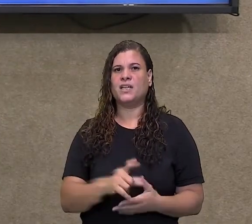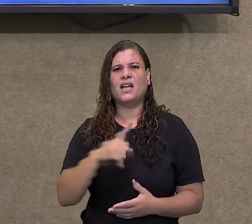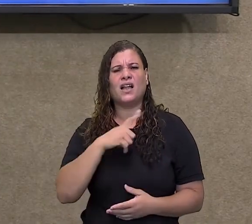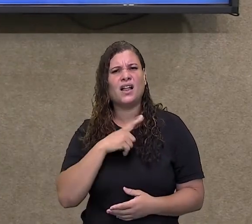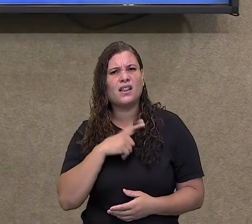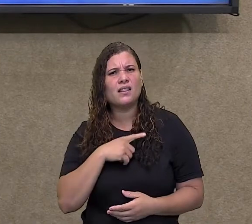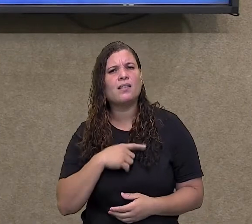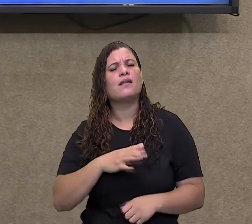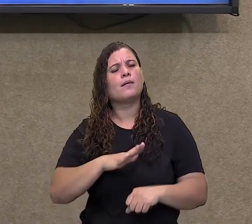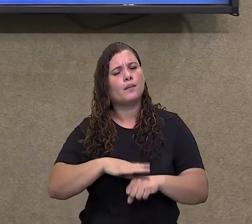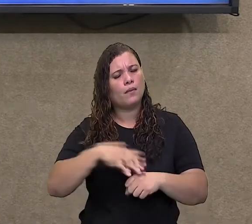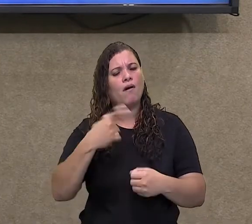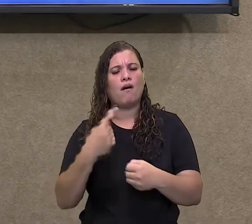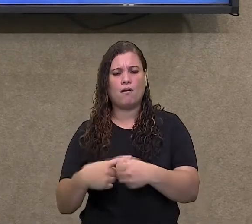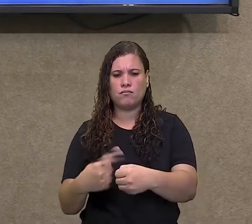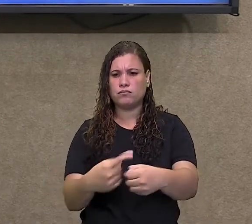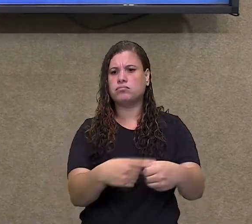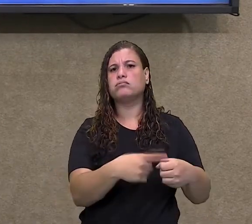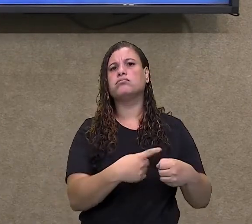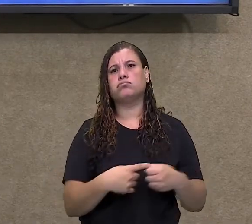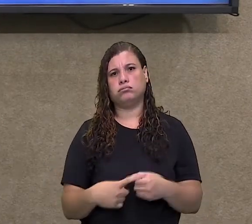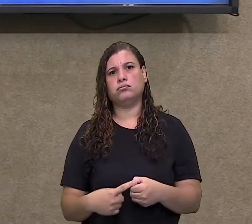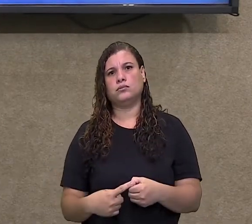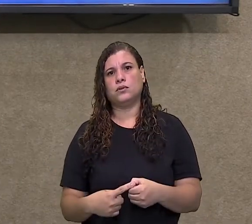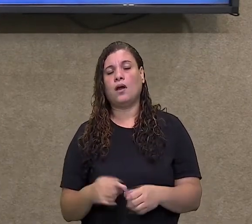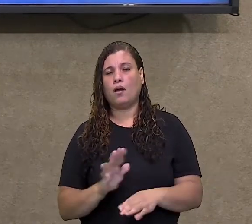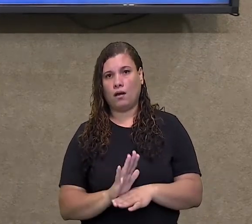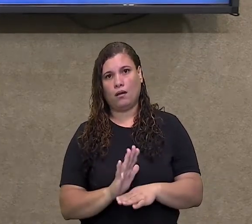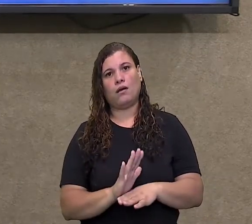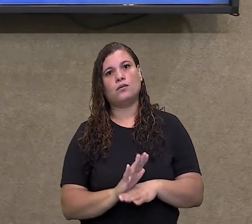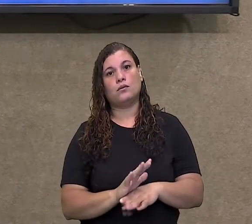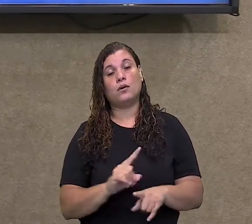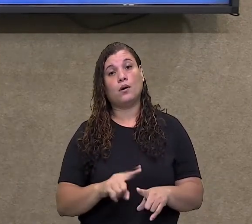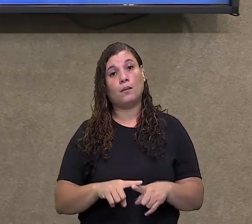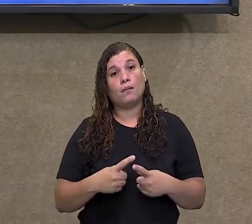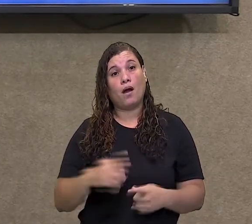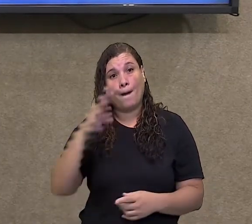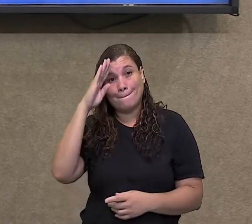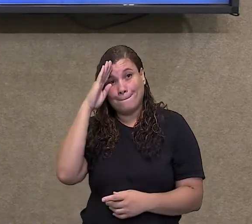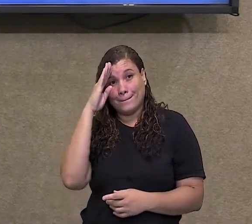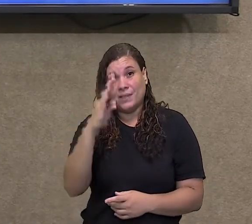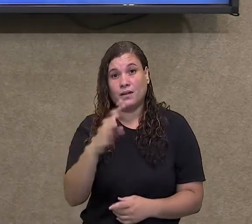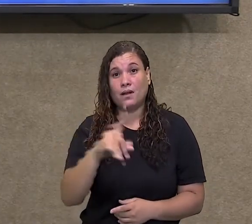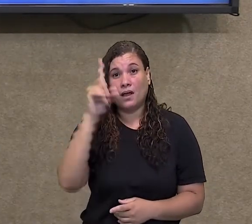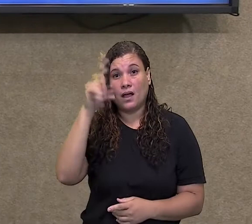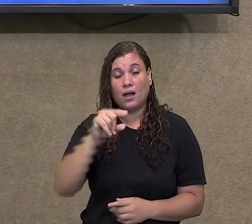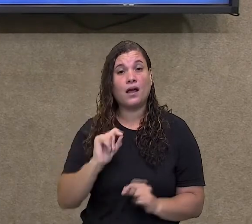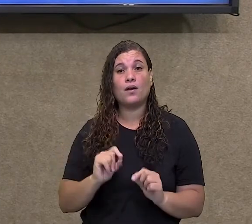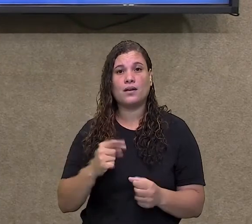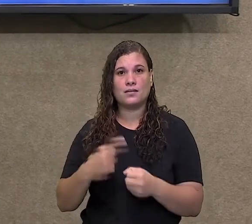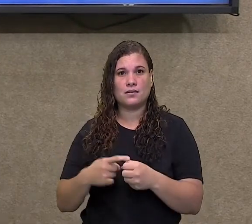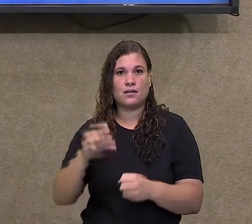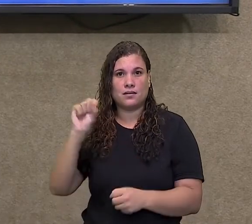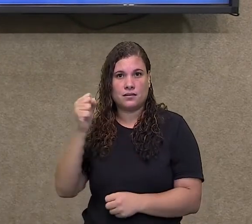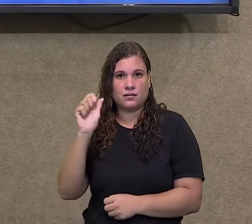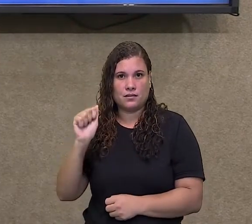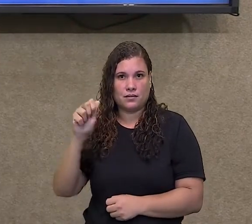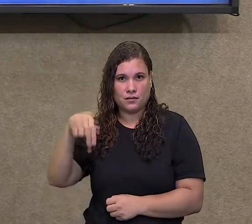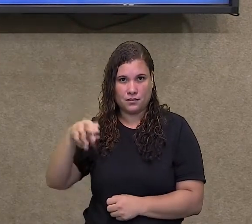essa movimentação, mas aqui em Santos é uma das principais, é a maior aqui do nosso